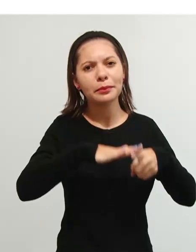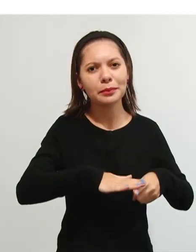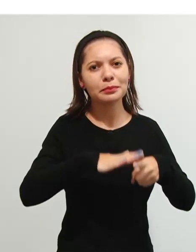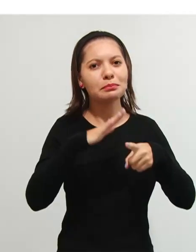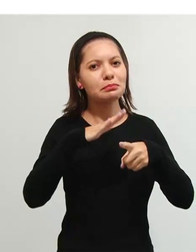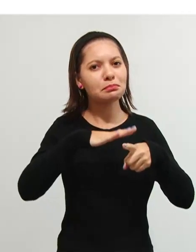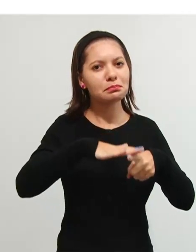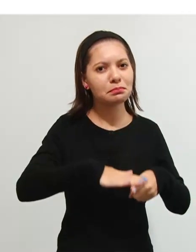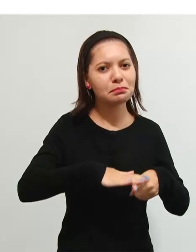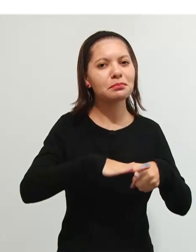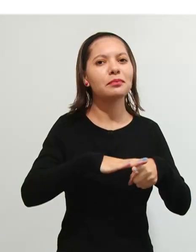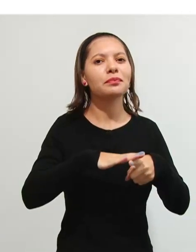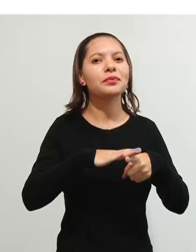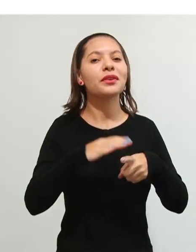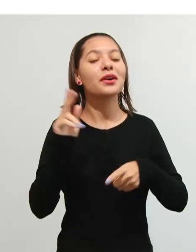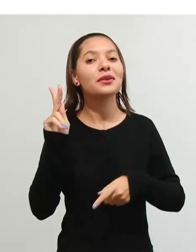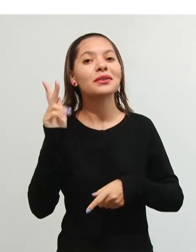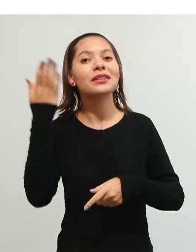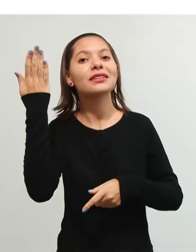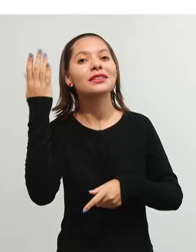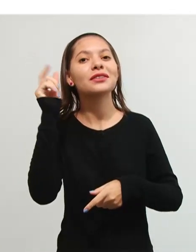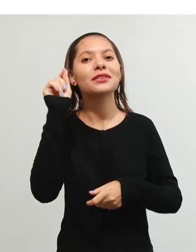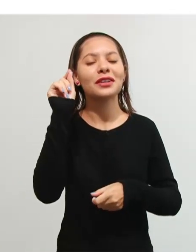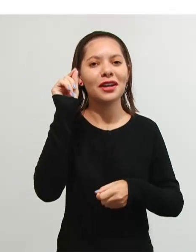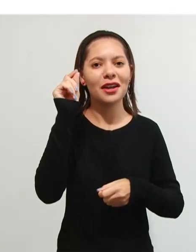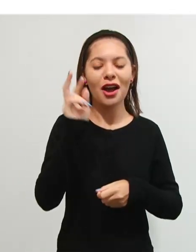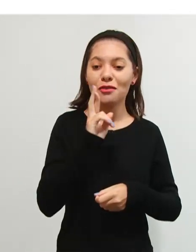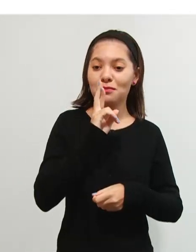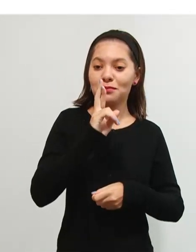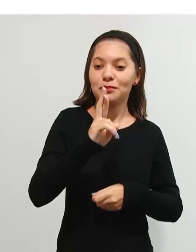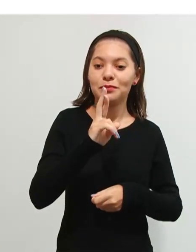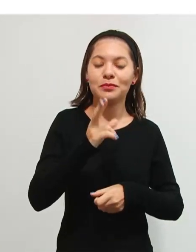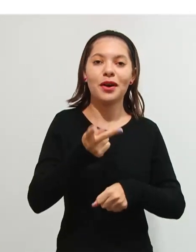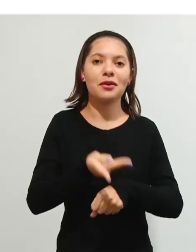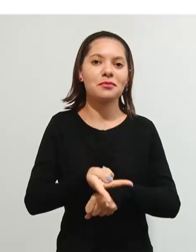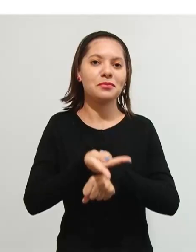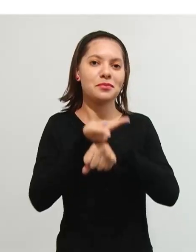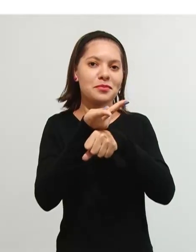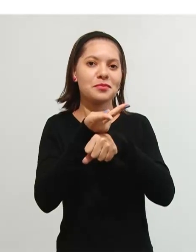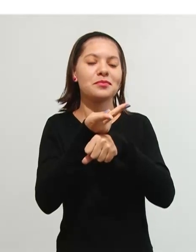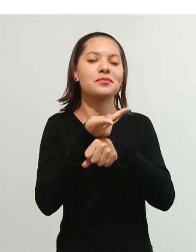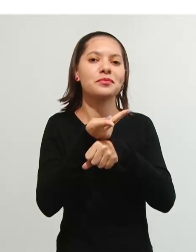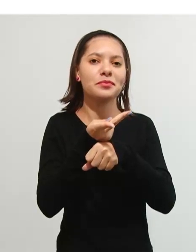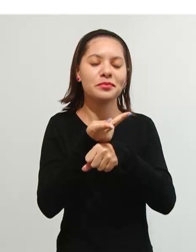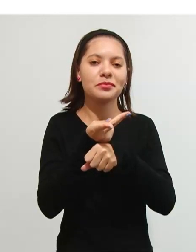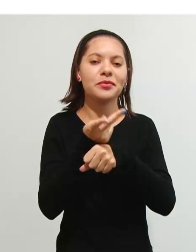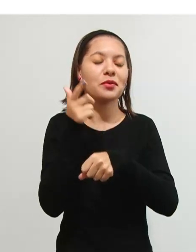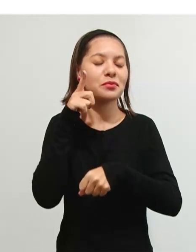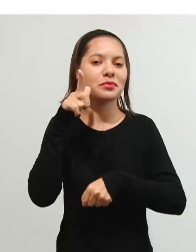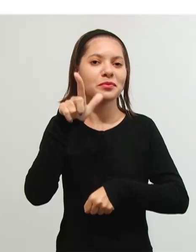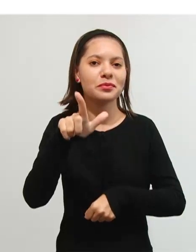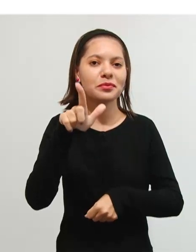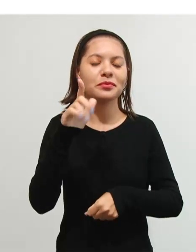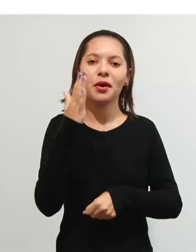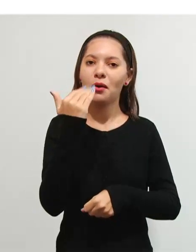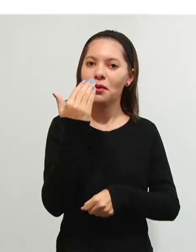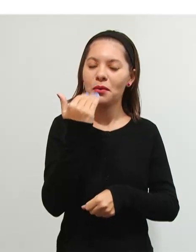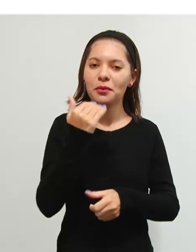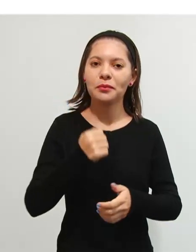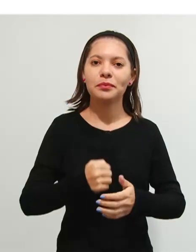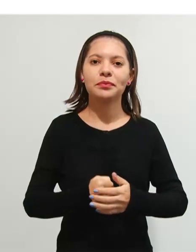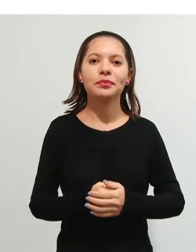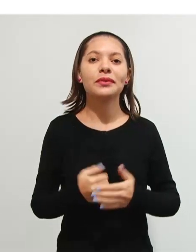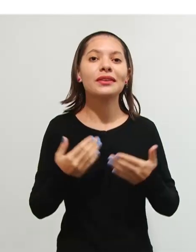mesmo movimento, ele recebia então esse estímulo, essa recompensa que era esse alimento. Com isso, o